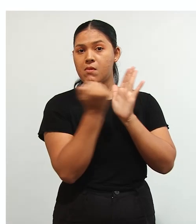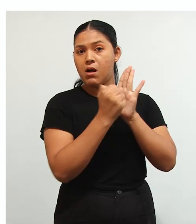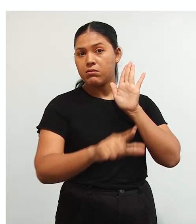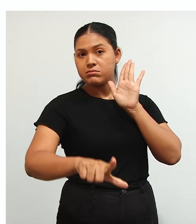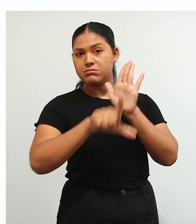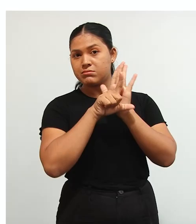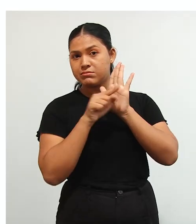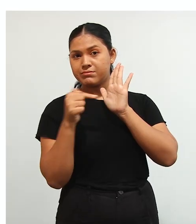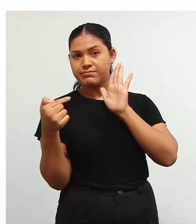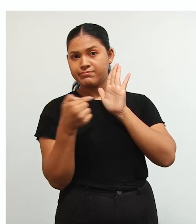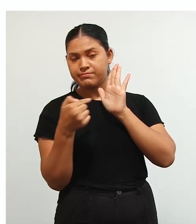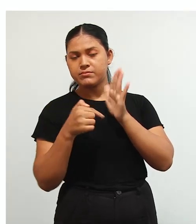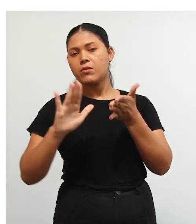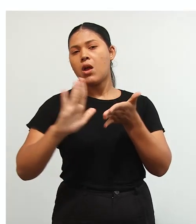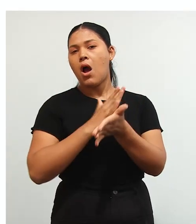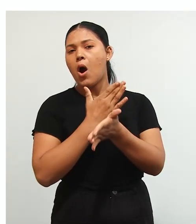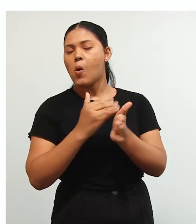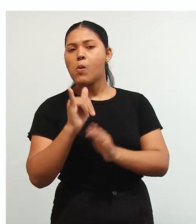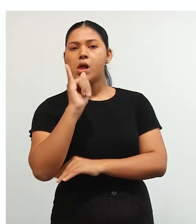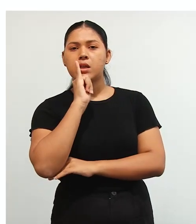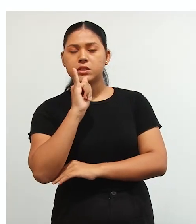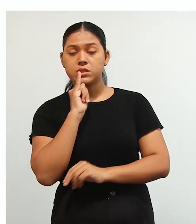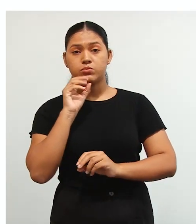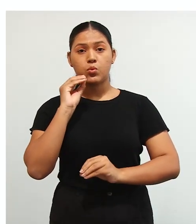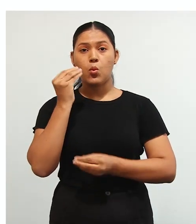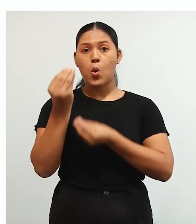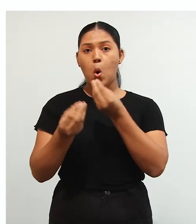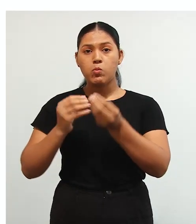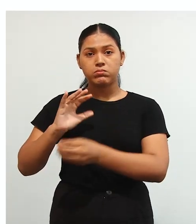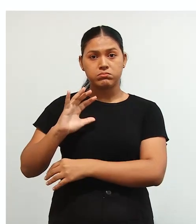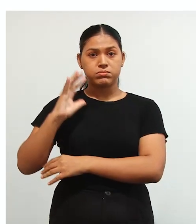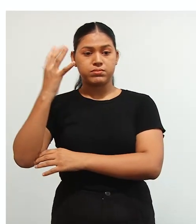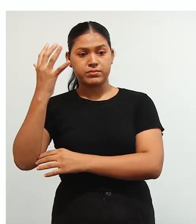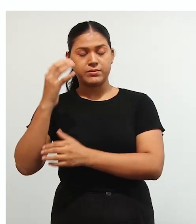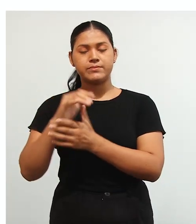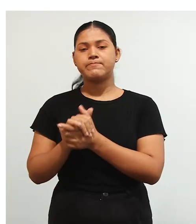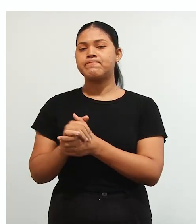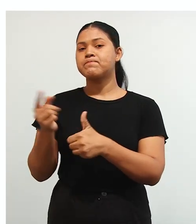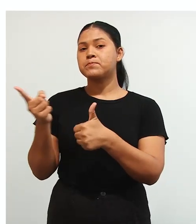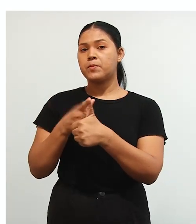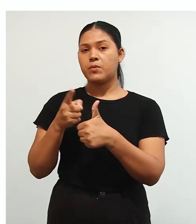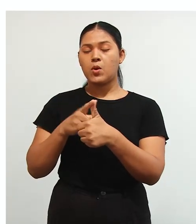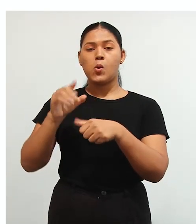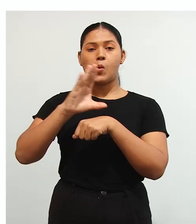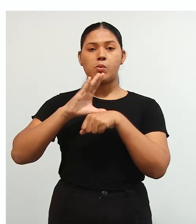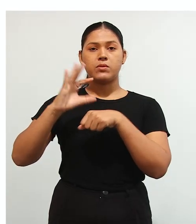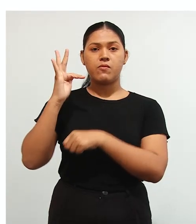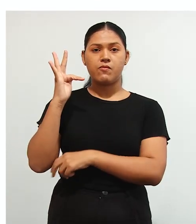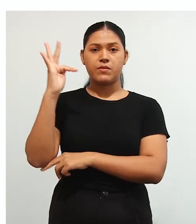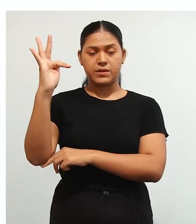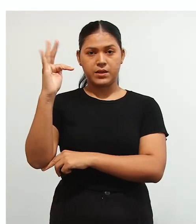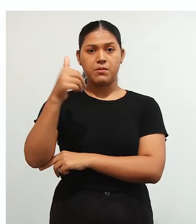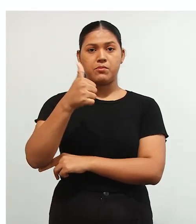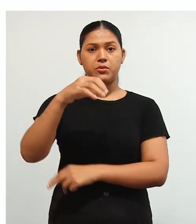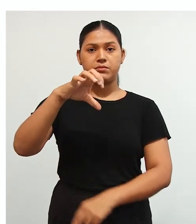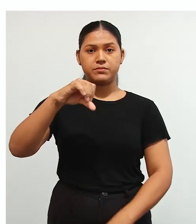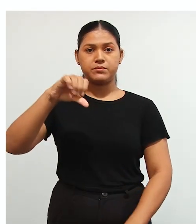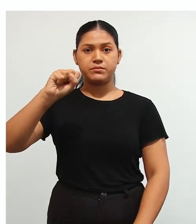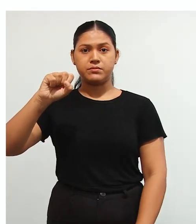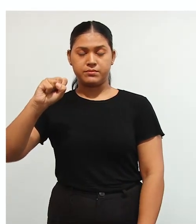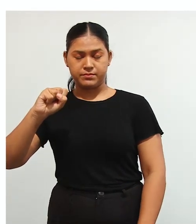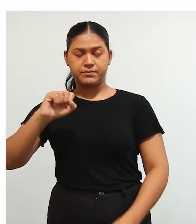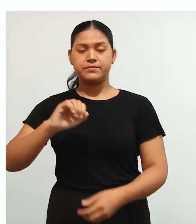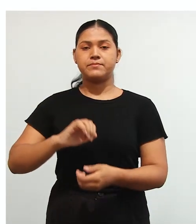são alguns exemplos desses marcos legais. A Constituição Federal, que eu já falei, de 88,